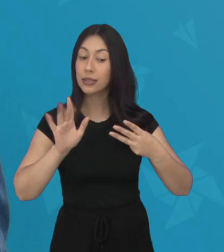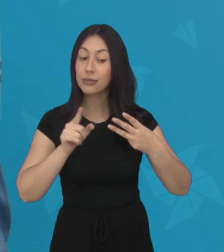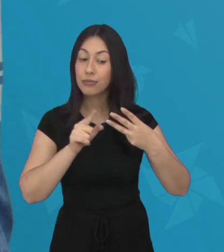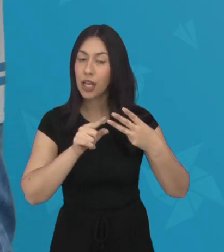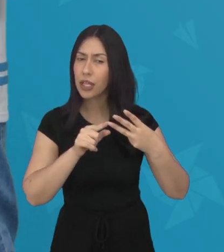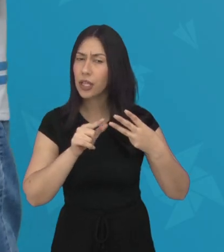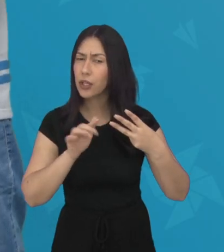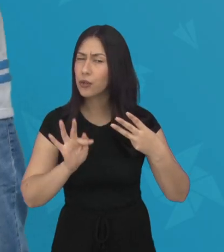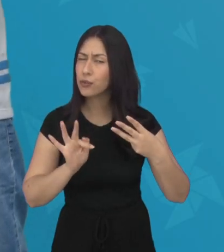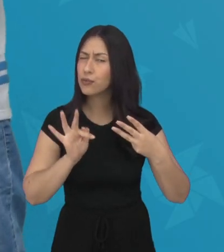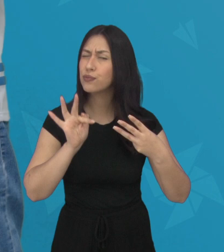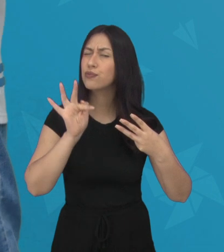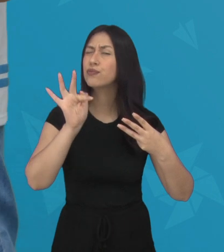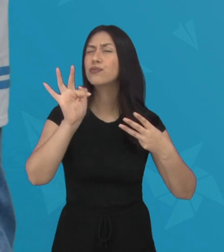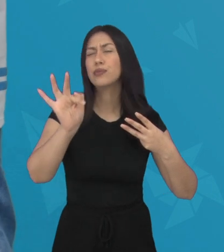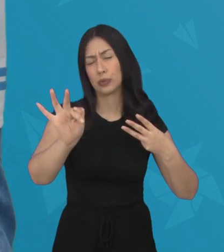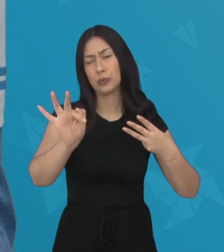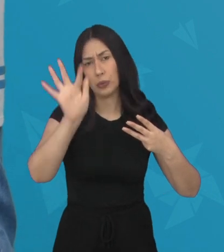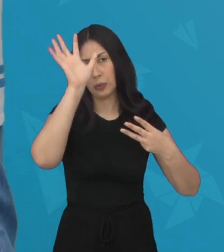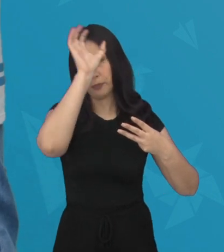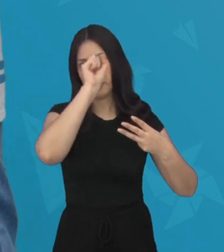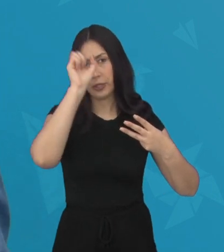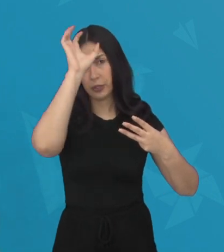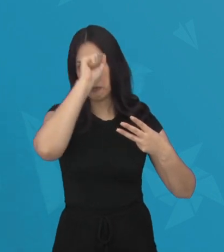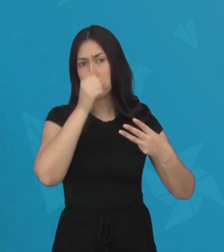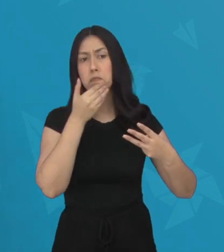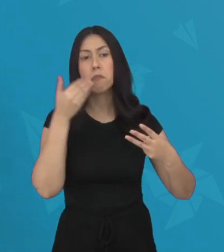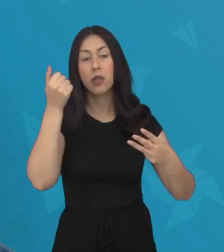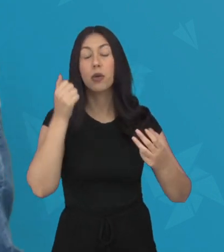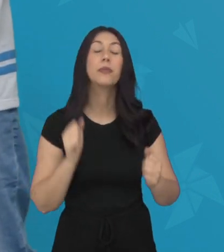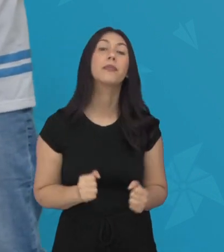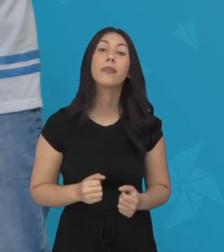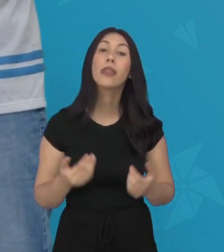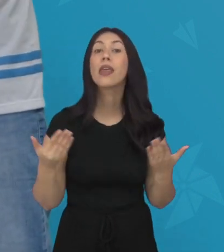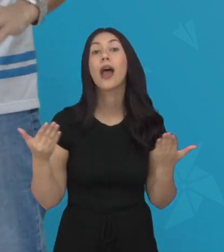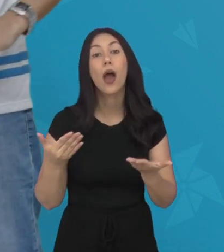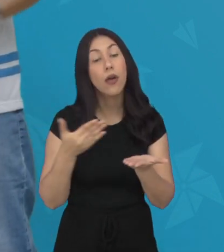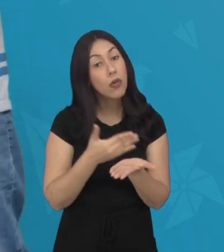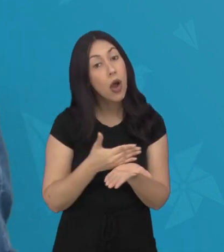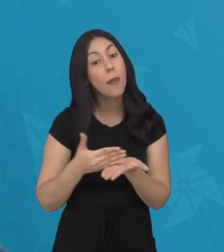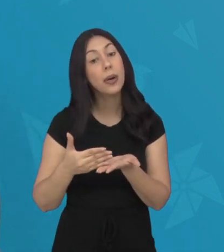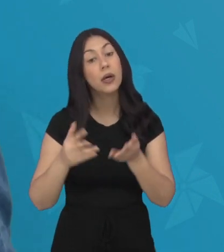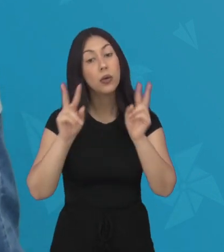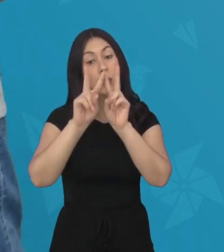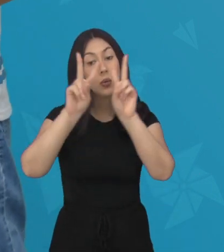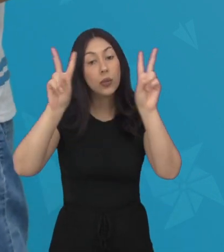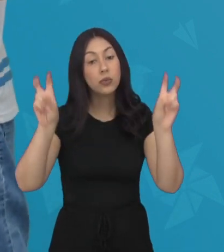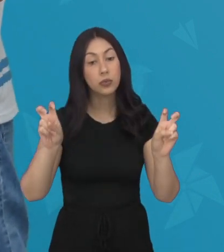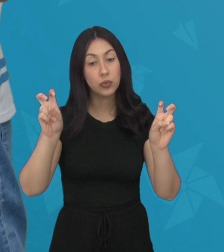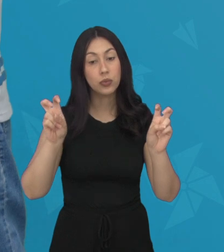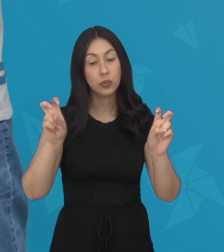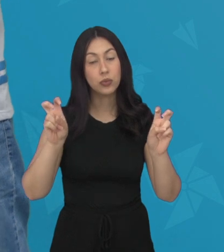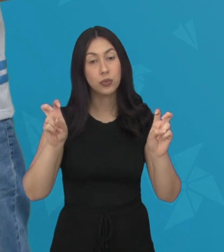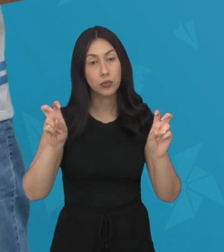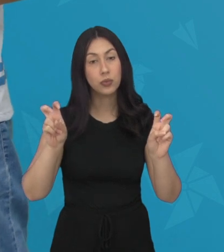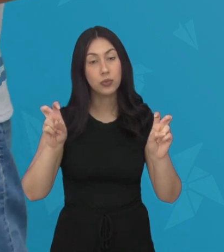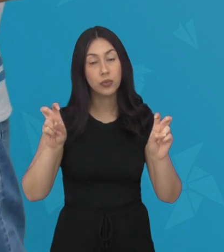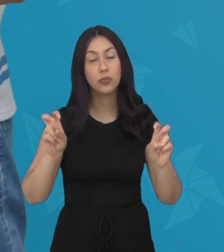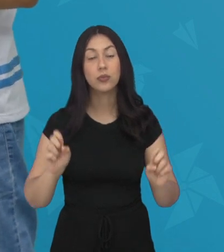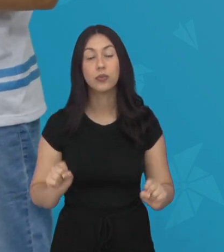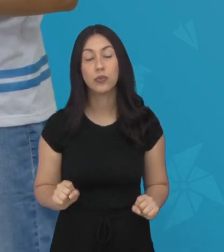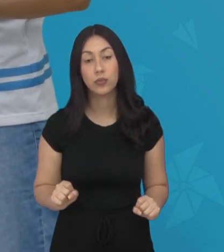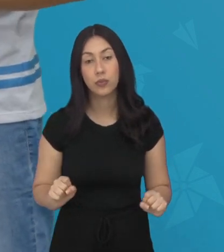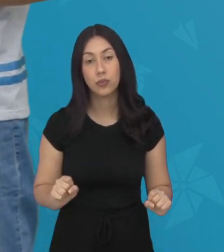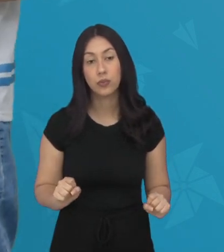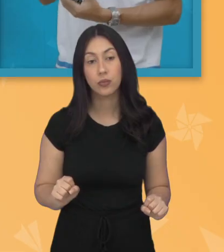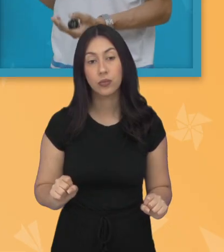momento, a gente vai dar maior atenção às outras. Então, agora sim, uma breve introdução ao cálculo estequiométrico